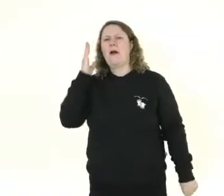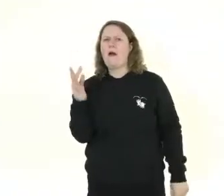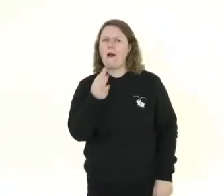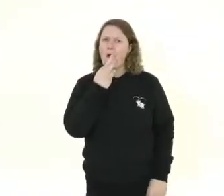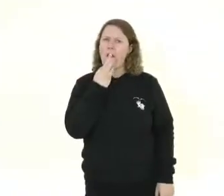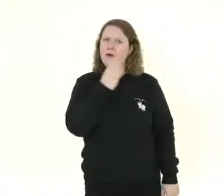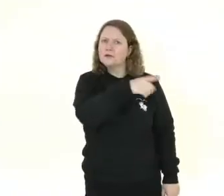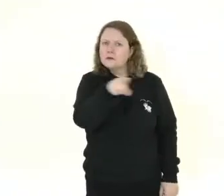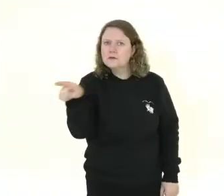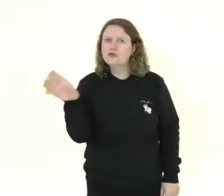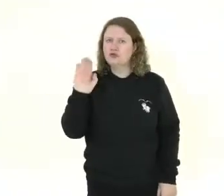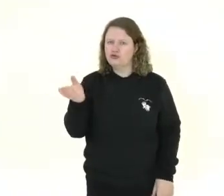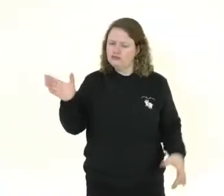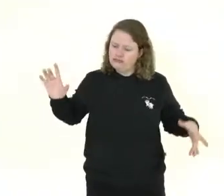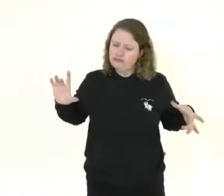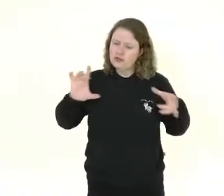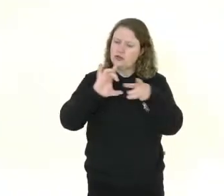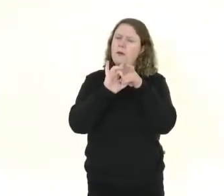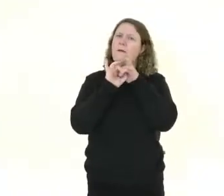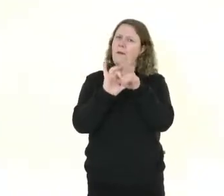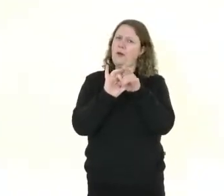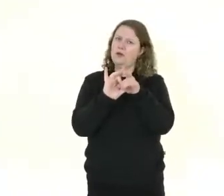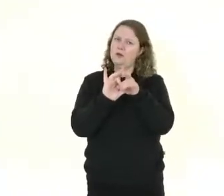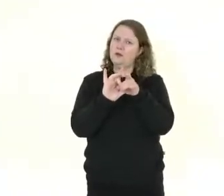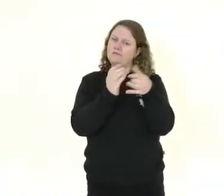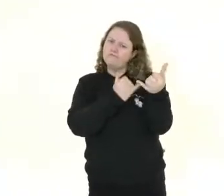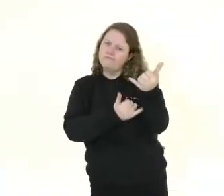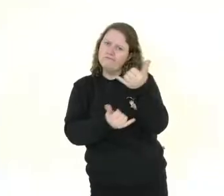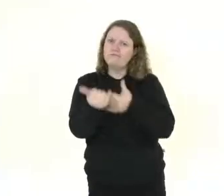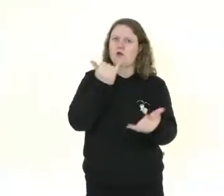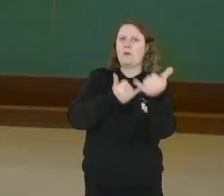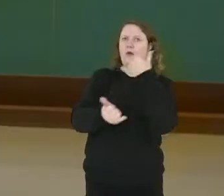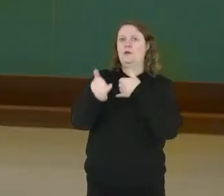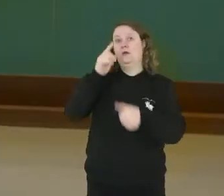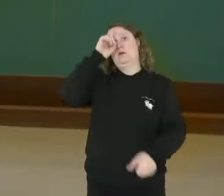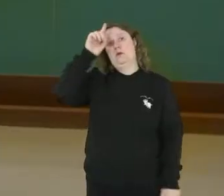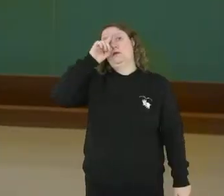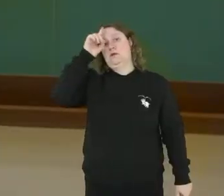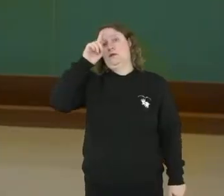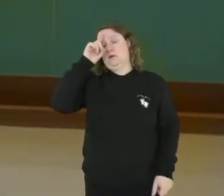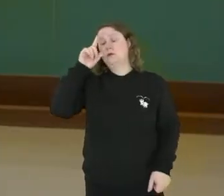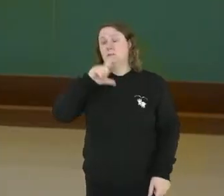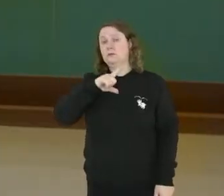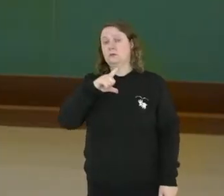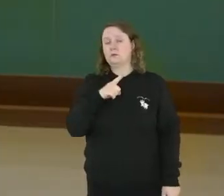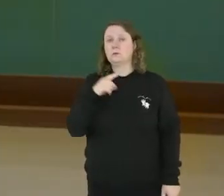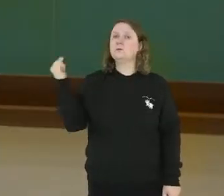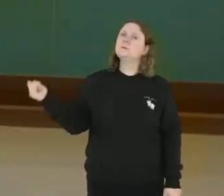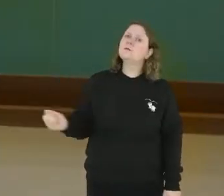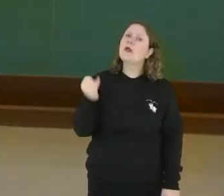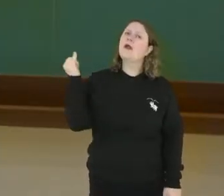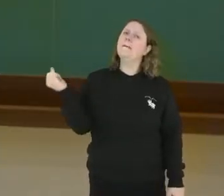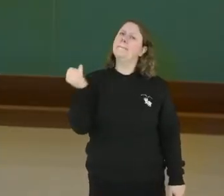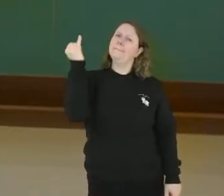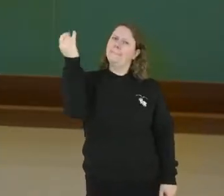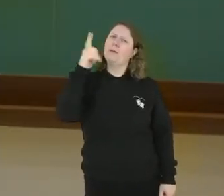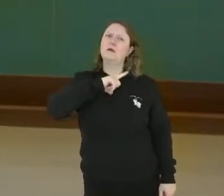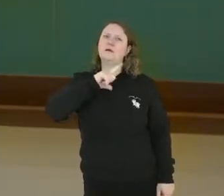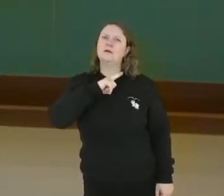jogo de cooperativo de sintonia ou de criatividade? É importante ser